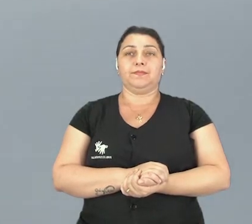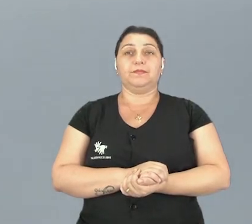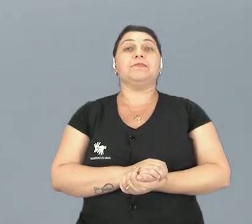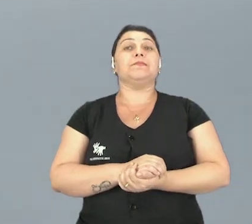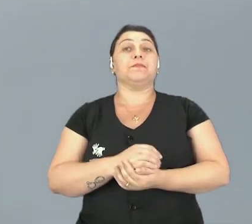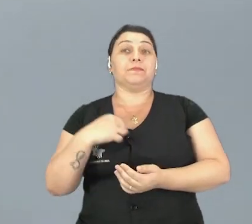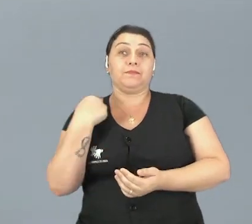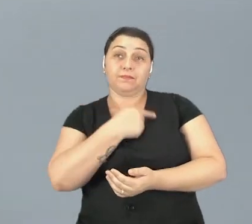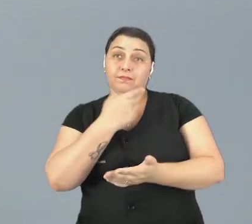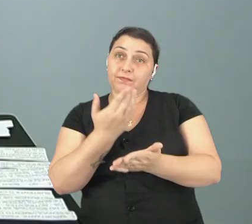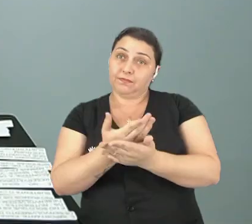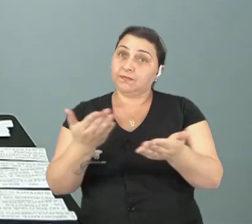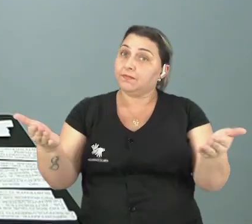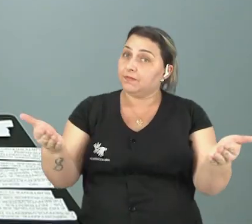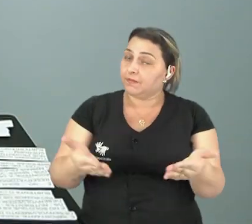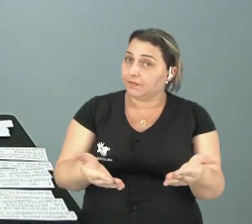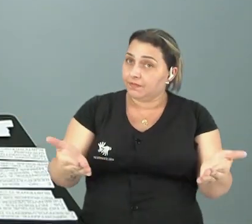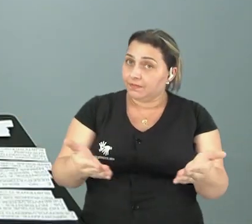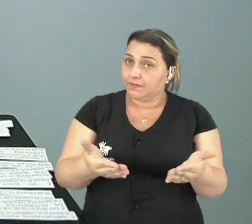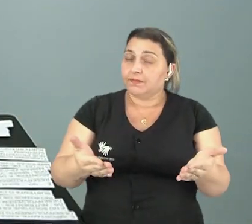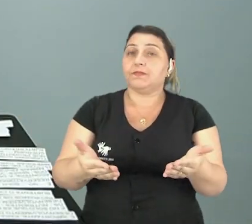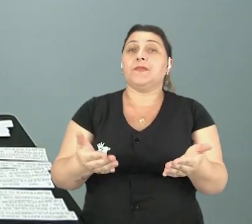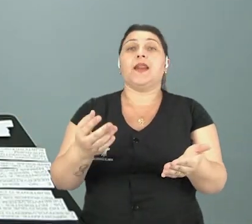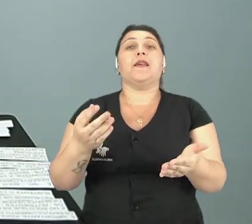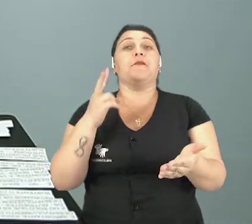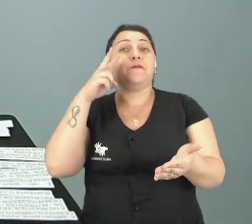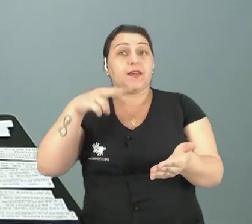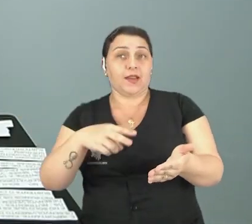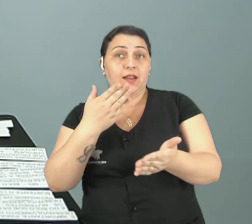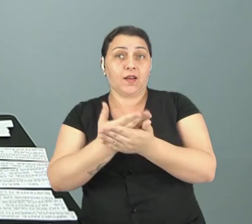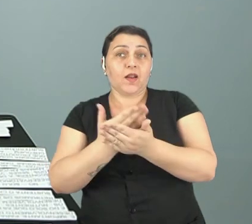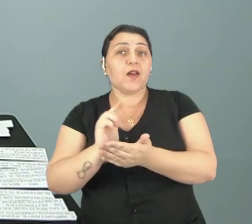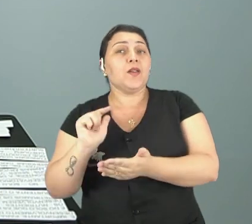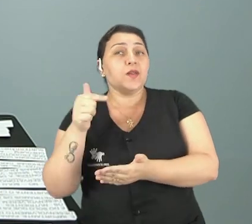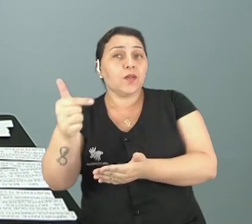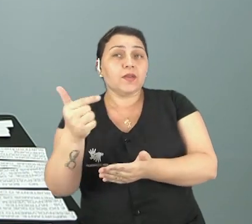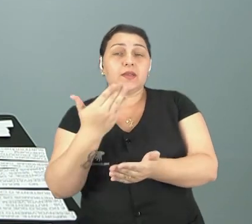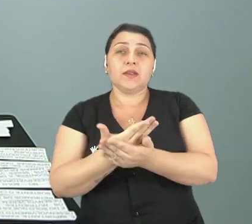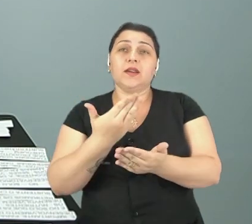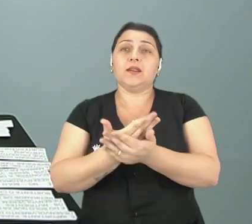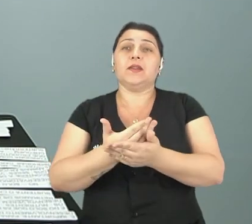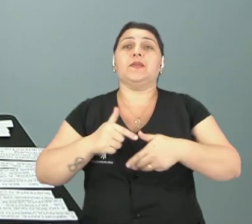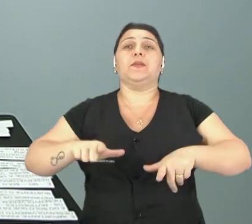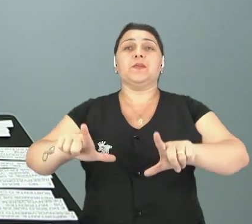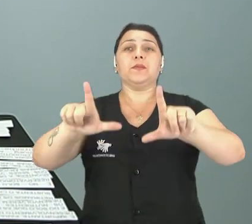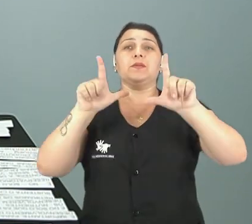Essa foi a nossa aula de hoje. Para essa e outras aulas,